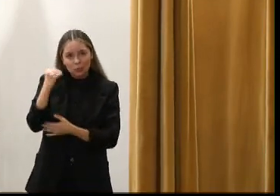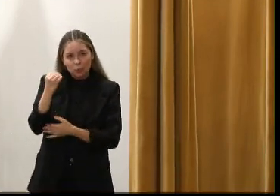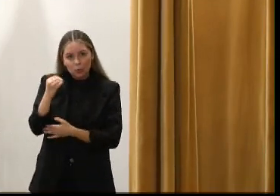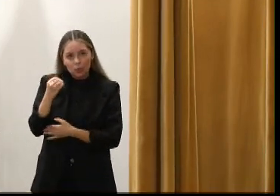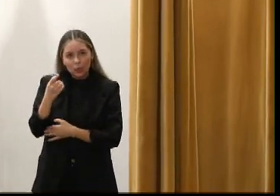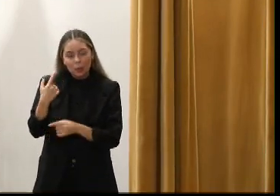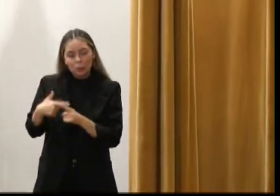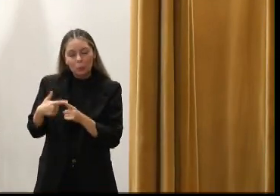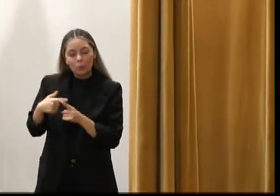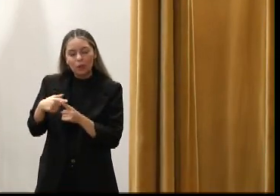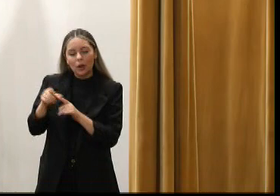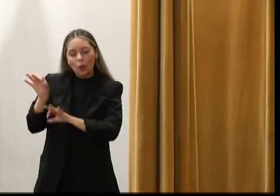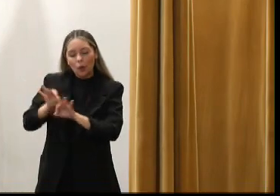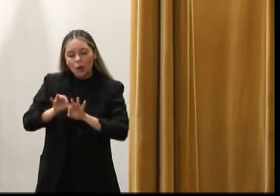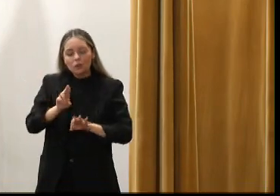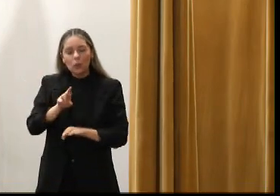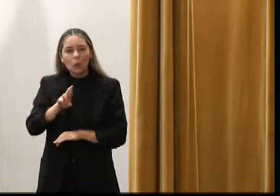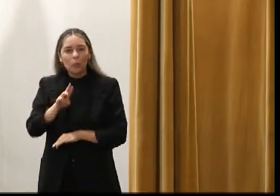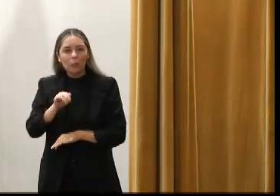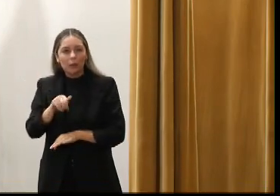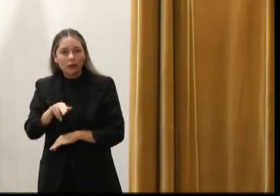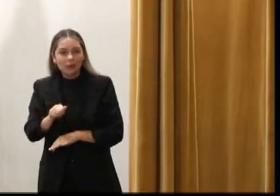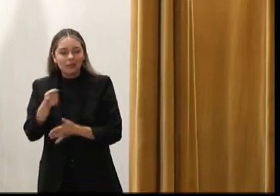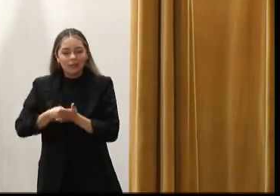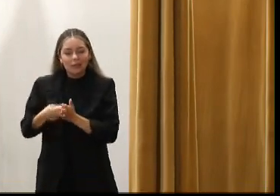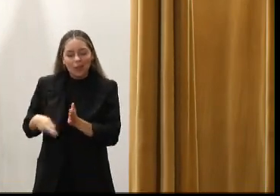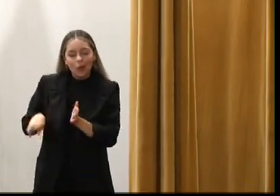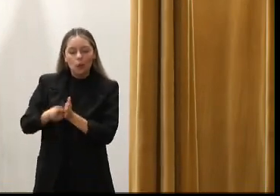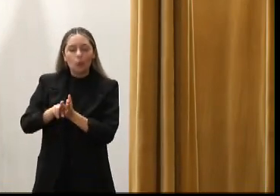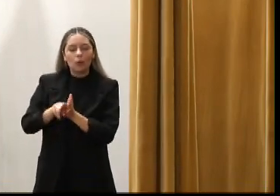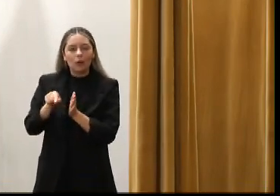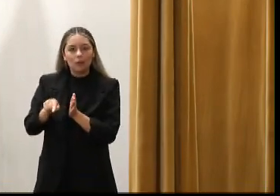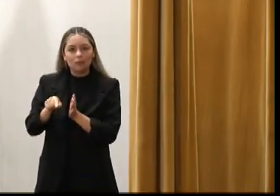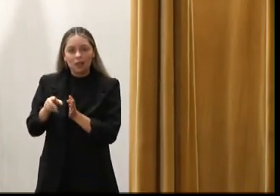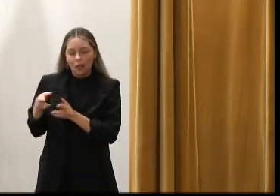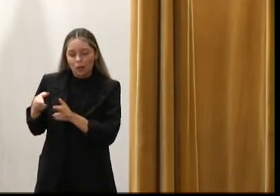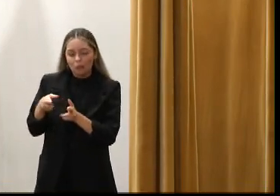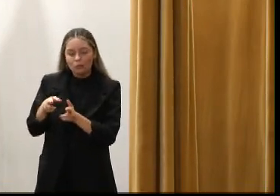Urbana, para tentar recuperar o Arroio Ipiranga.